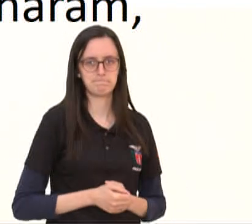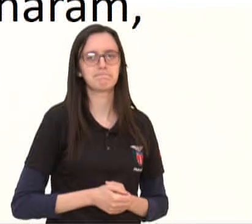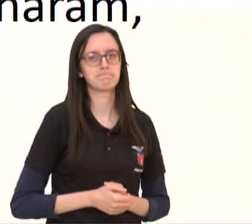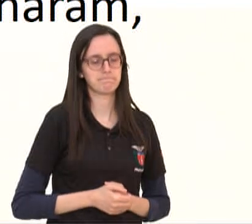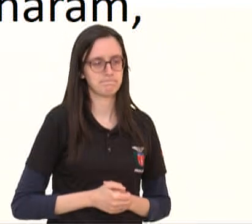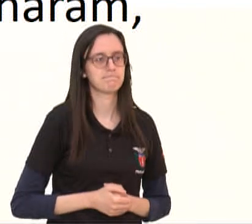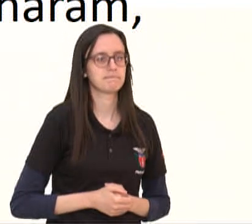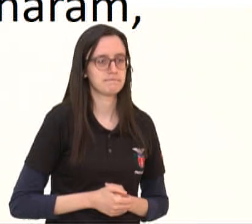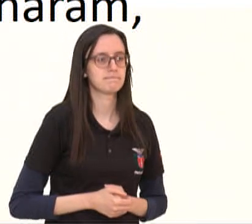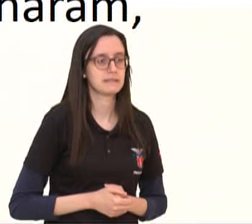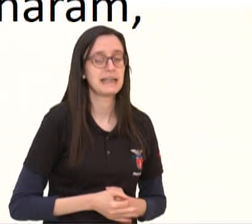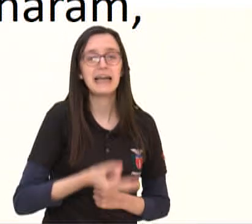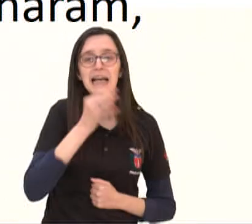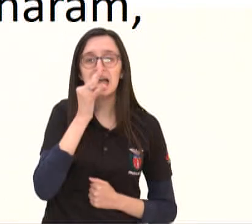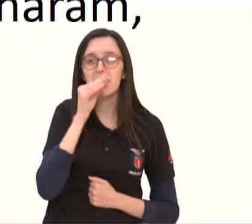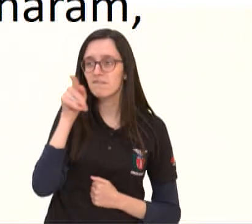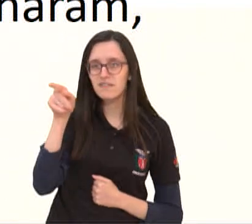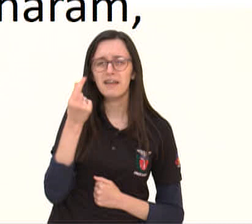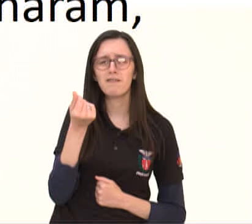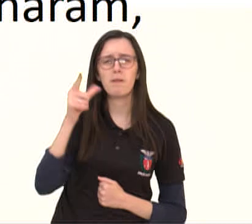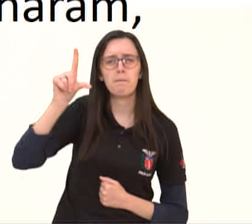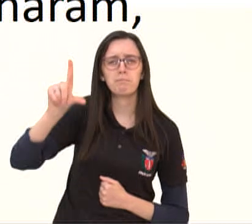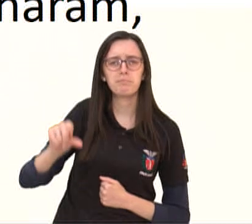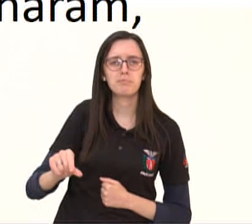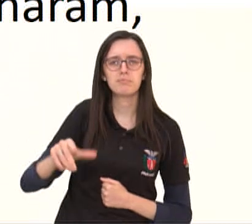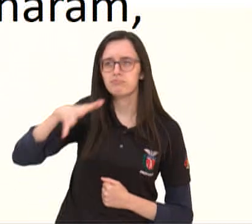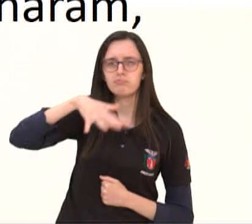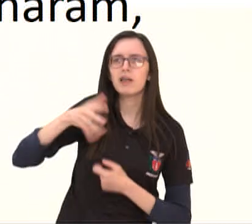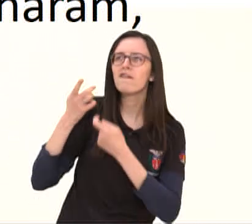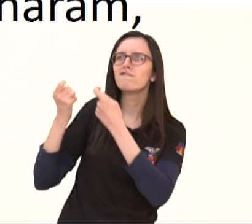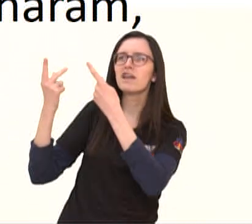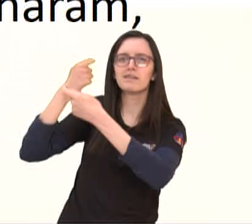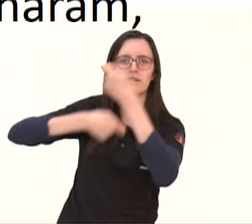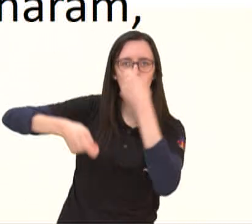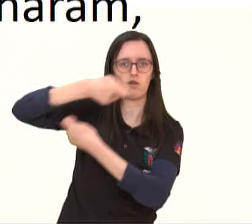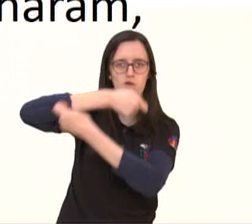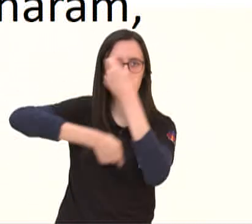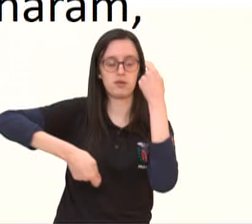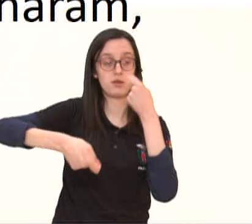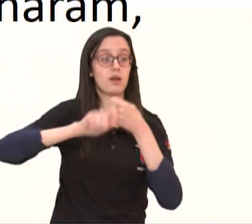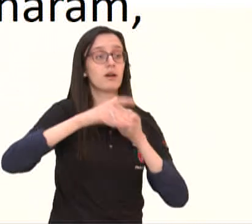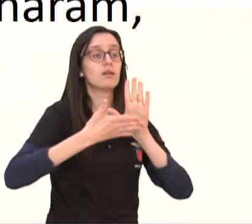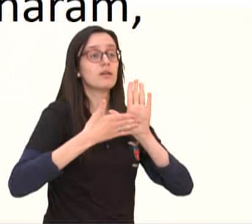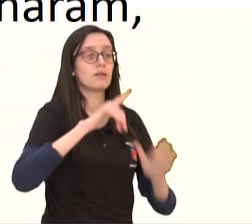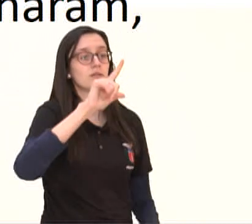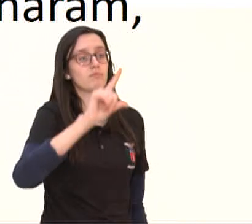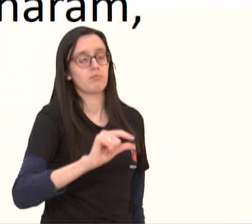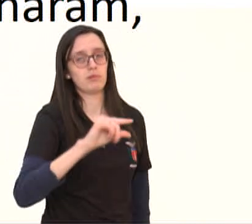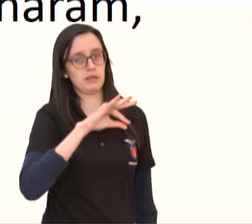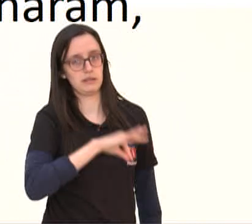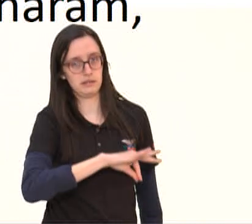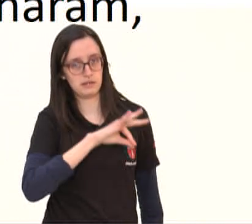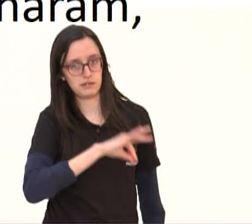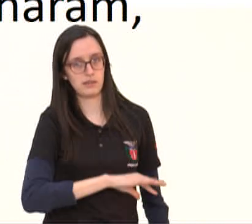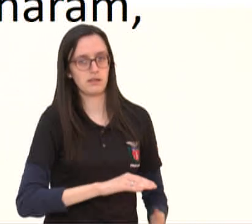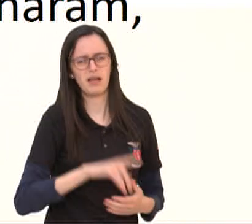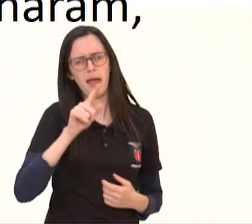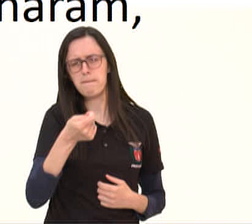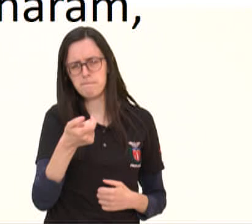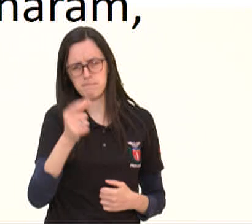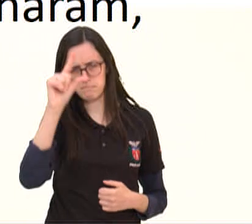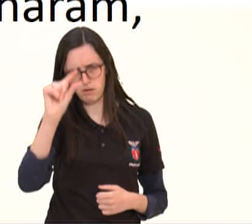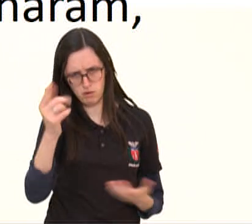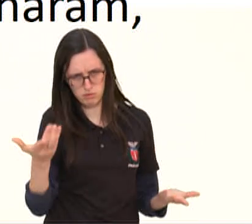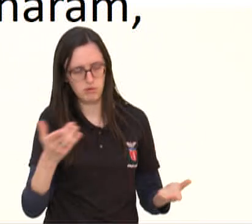que a cotação do café estava em baixa no mercado internacional. Propôs diminuir o salário, coisa